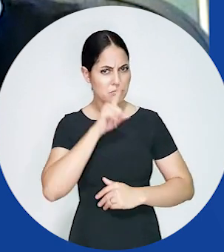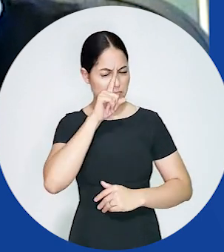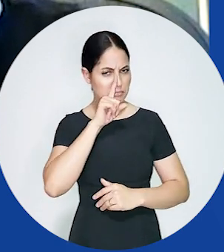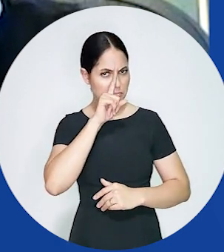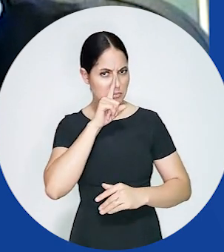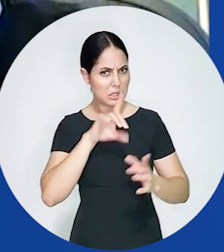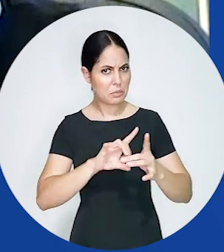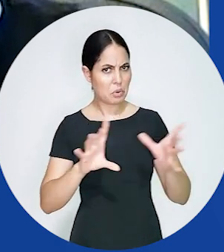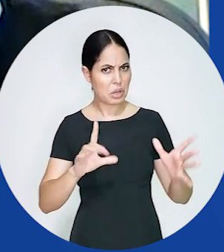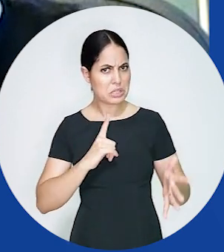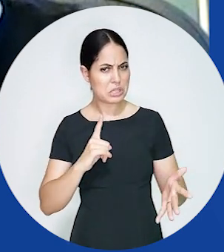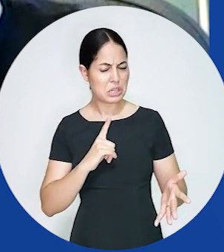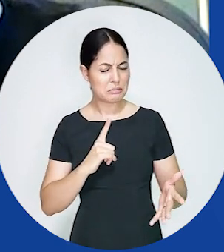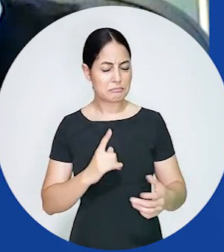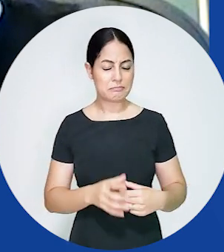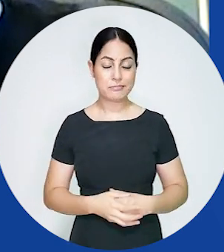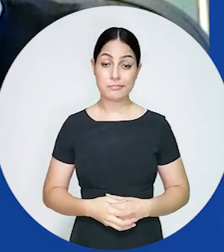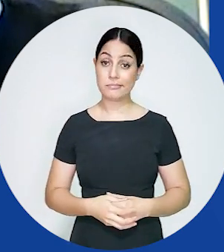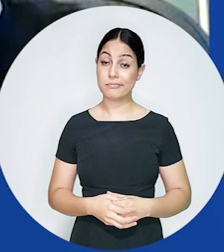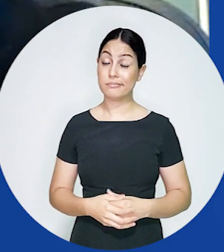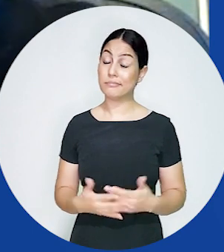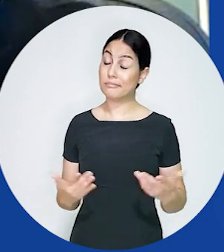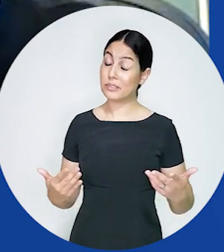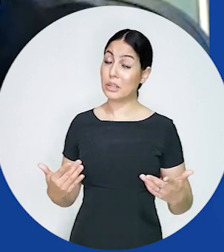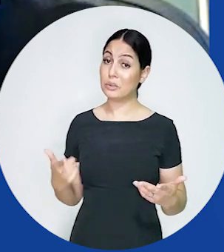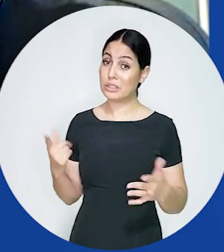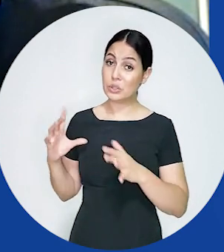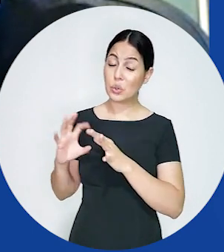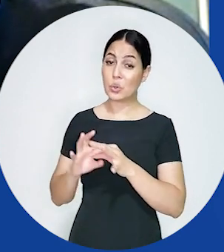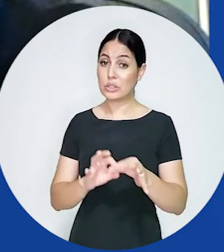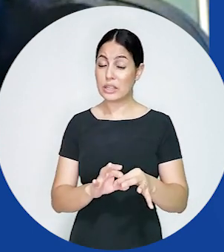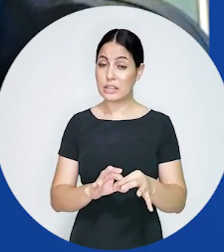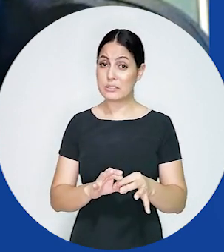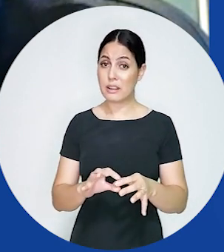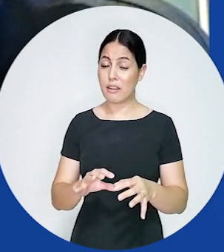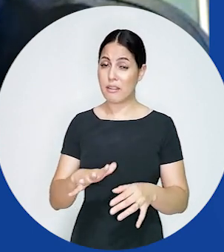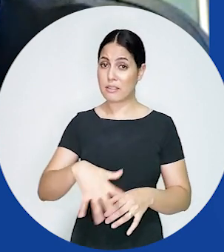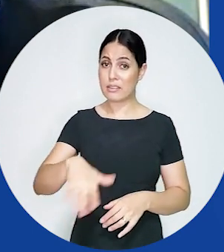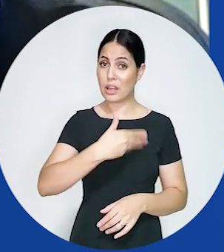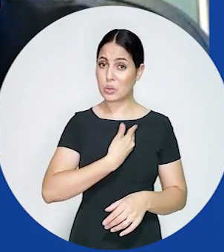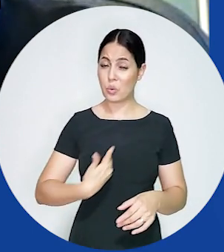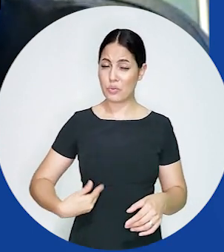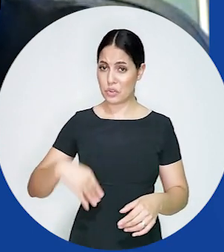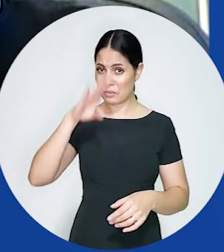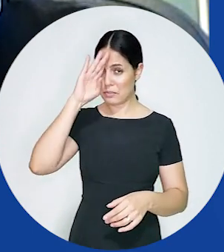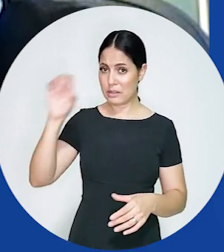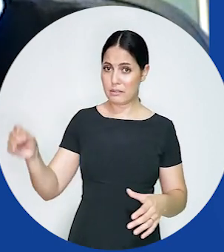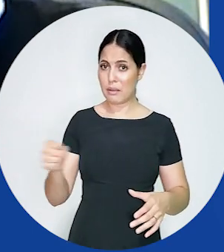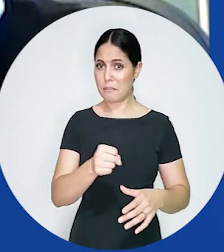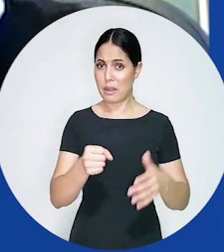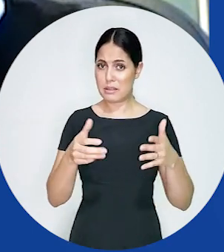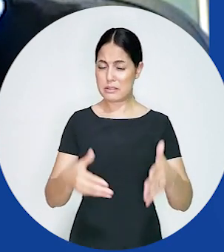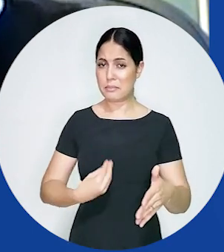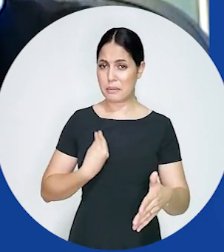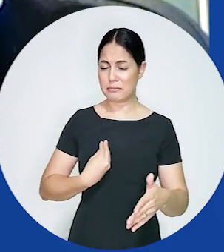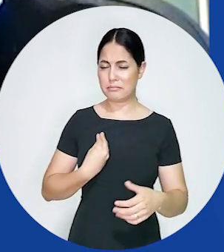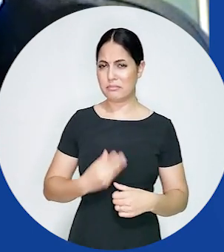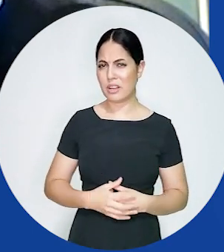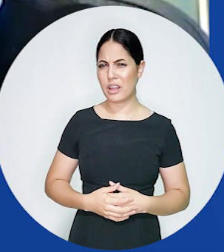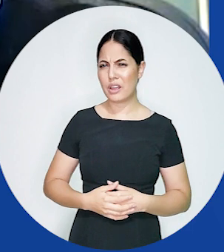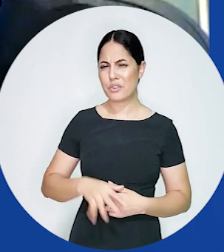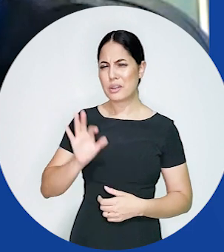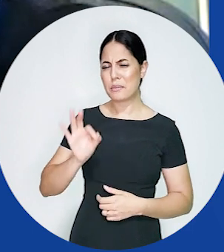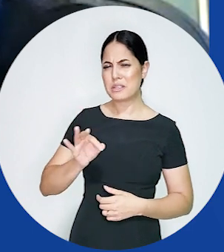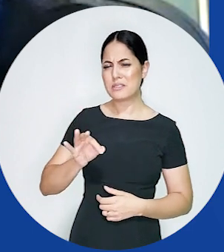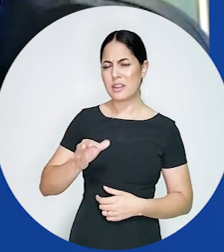sendo muito objetivo, há riscos para essa democracia? Até hoje há um certo receio dessa questão de muito militar no governo. Eu